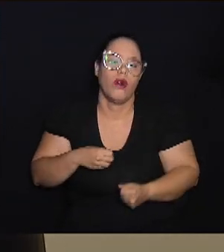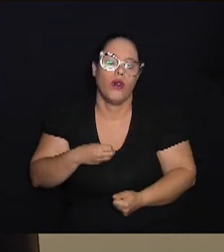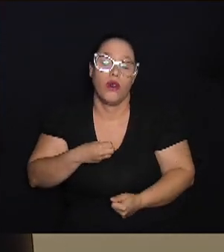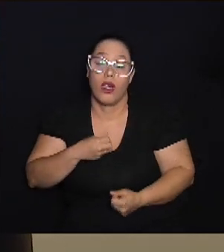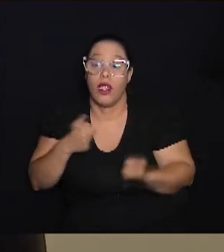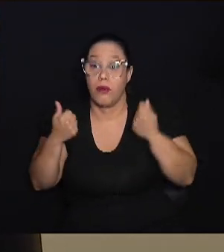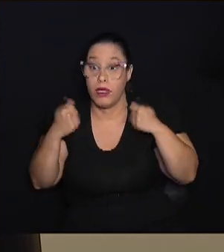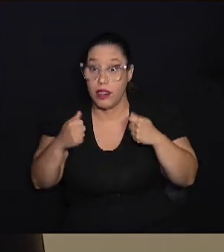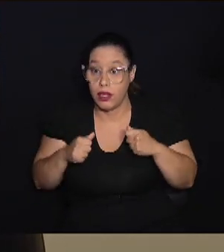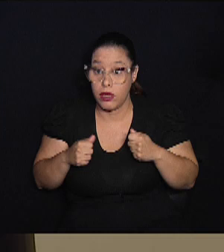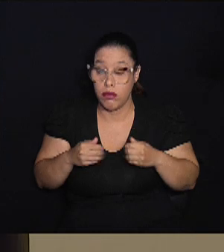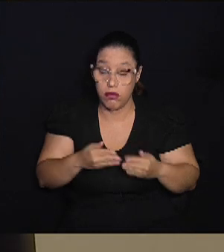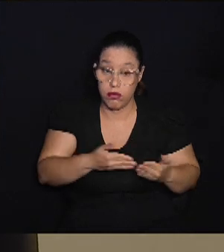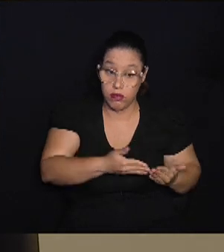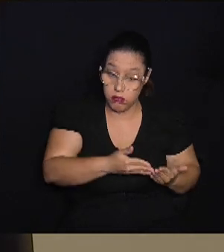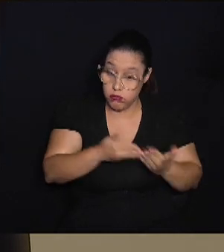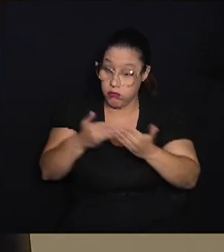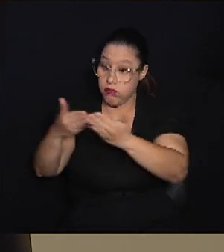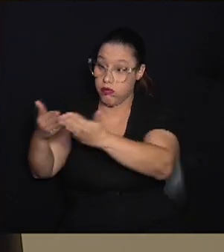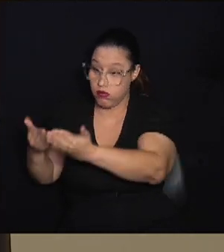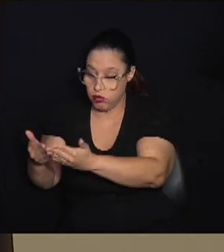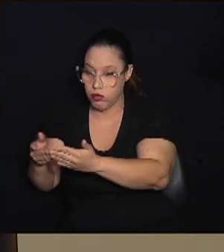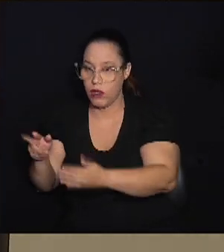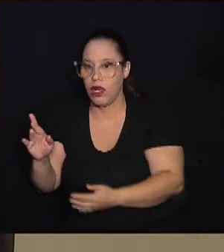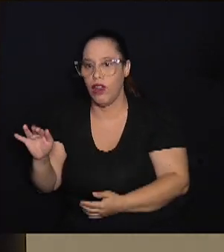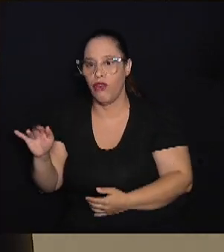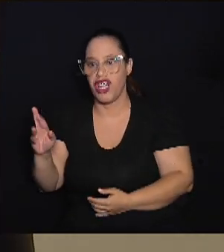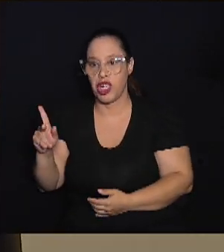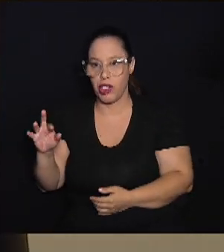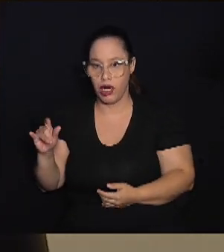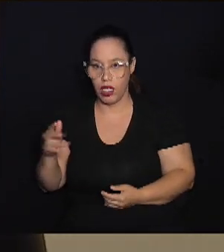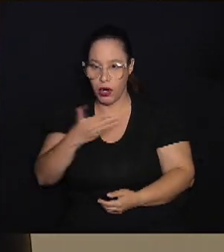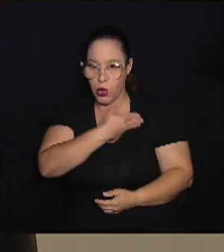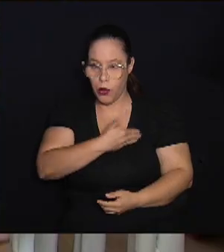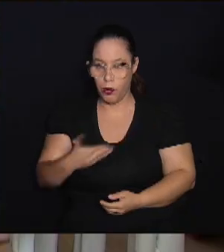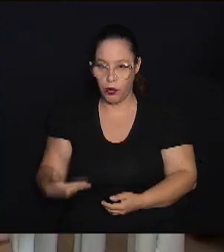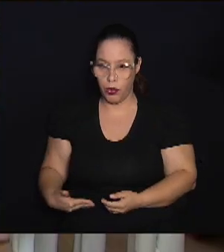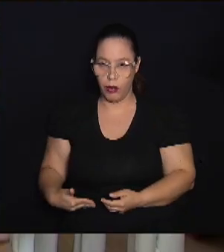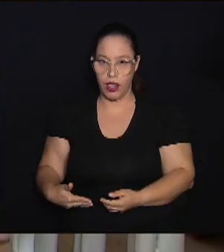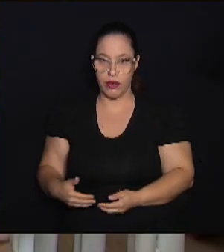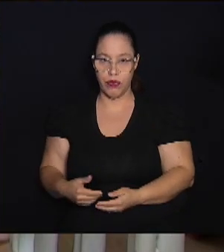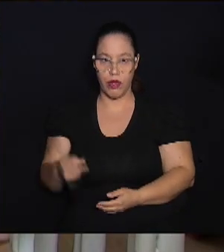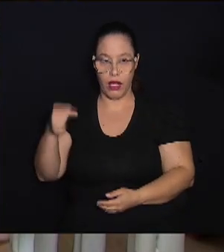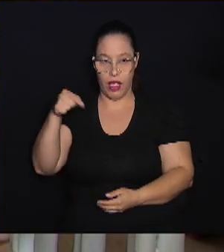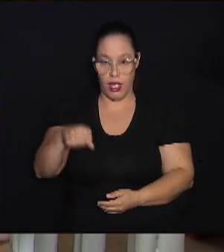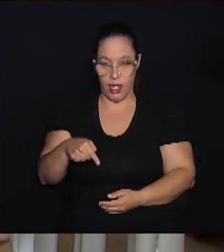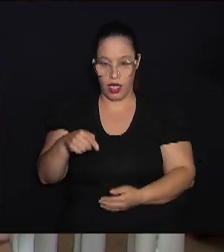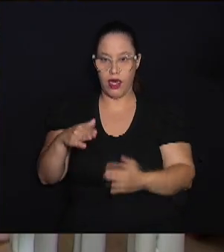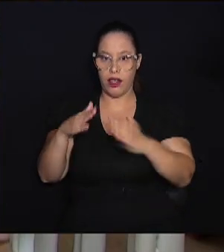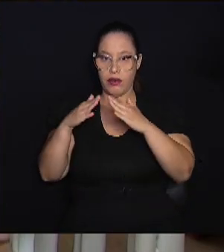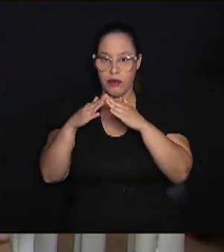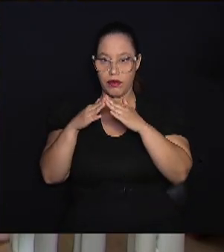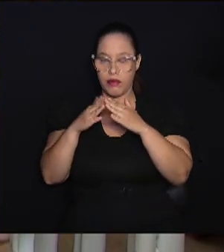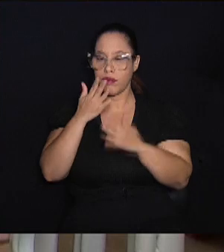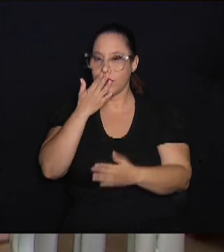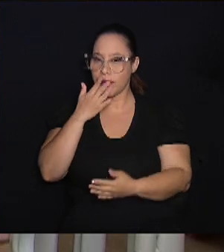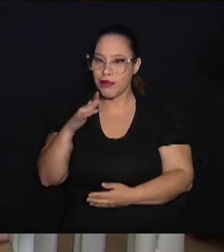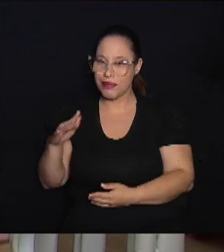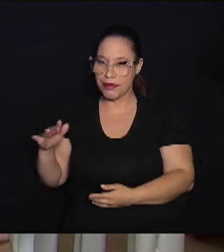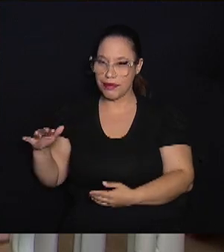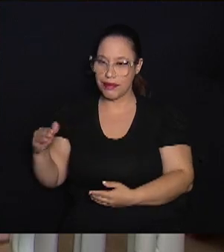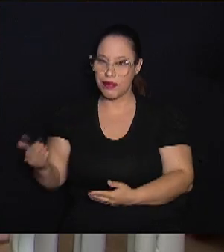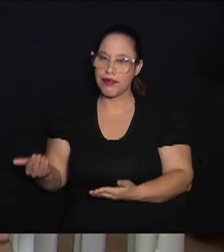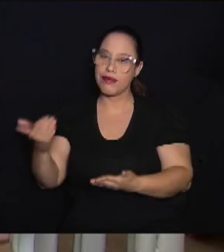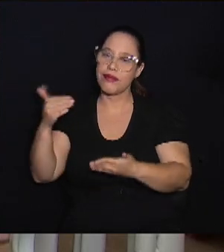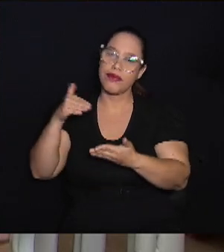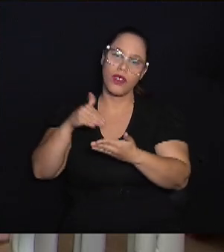necessidades e vão ser encaminhada essa mulher para a Defensoria Pública que aqui vai estar atuando. Aqui na casa, as crianças também